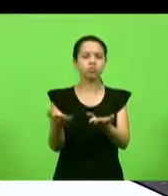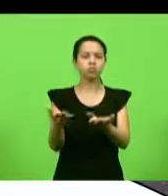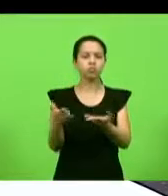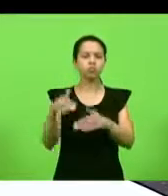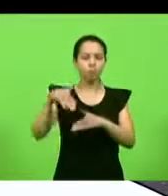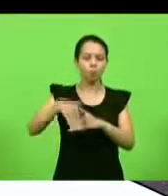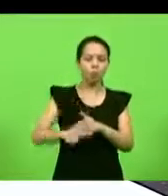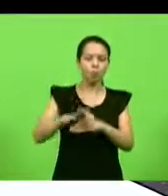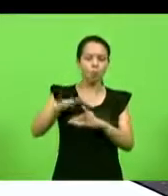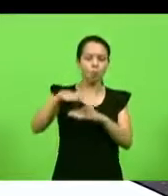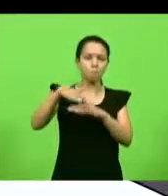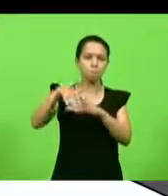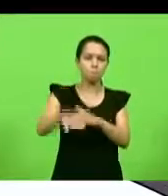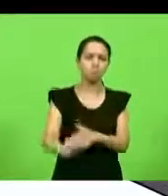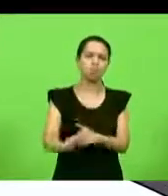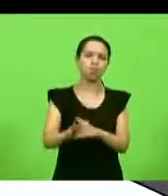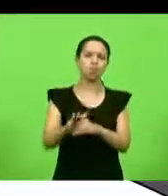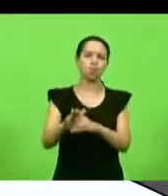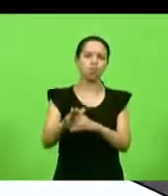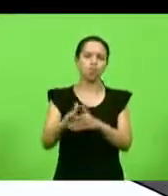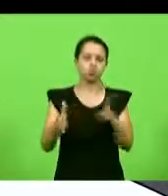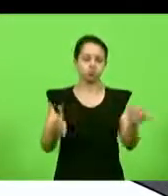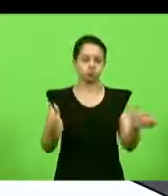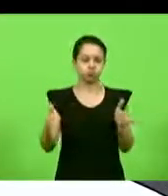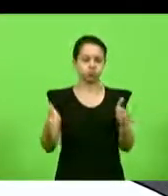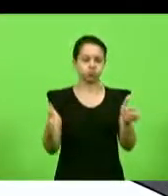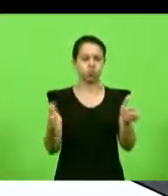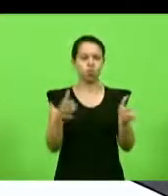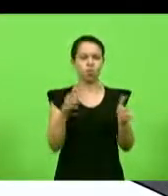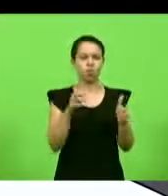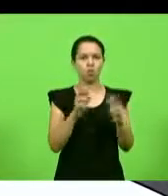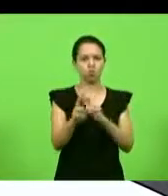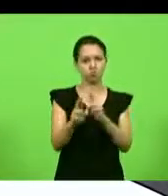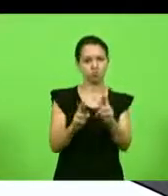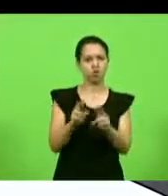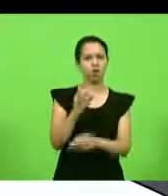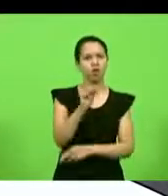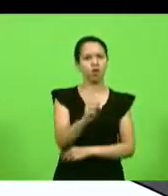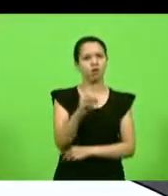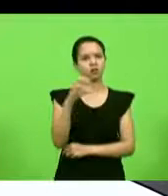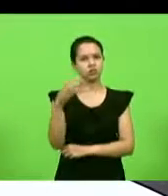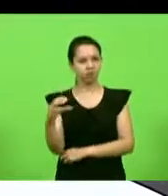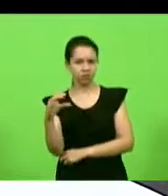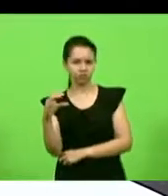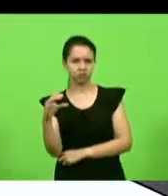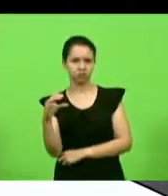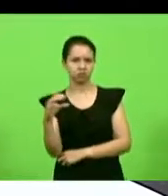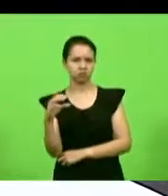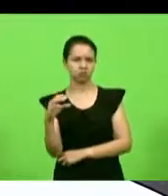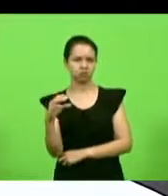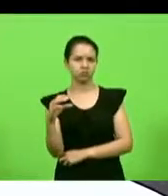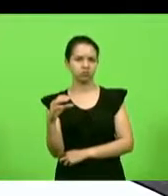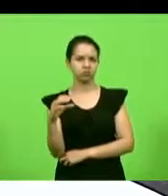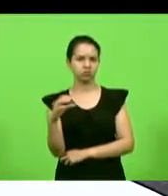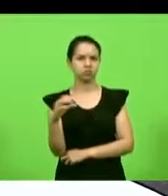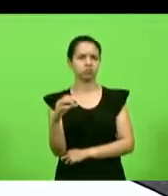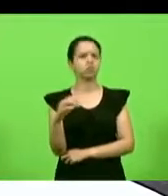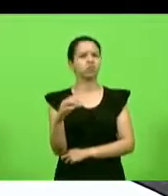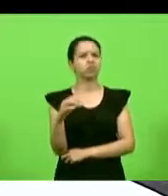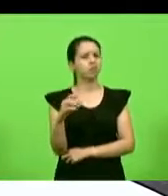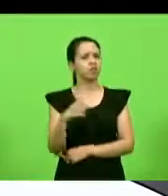quantos trechos das nossas SCs. Isso é inconcebível, deputado Silvio. Eu não